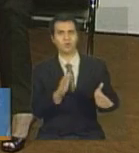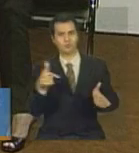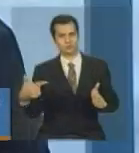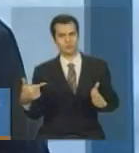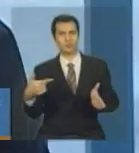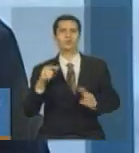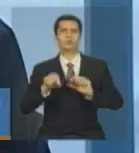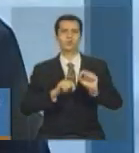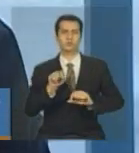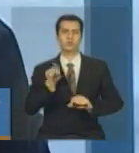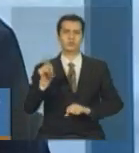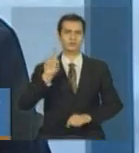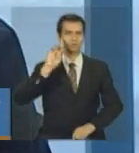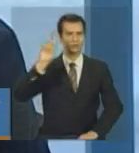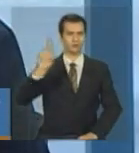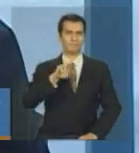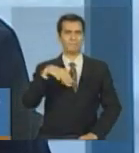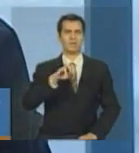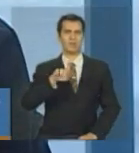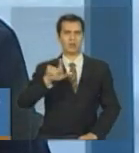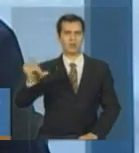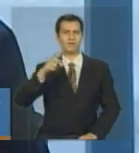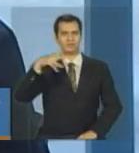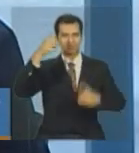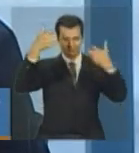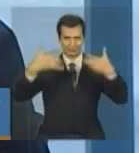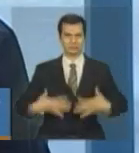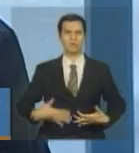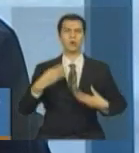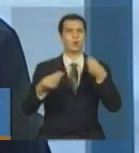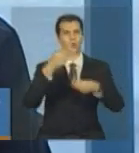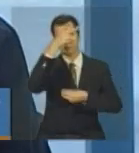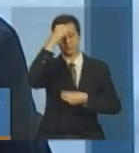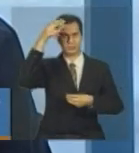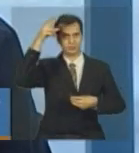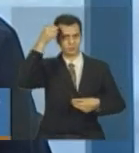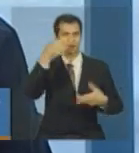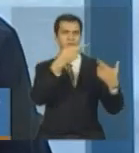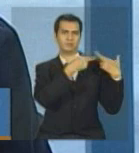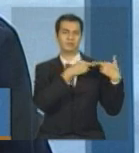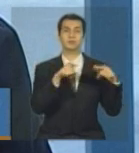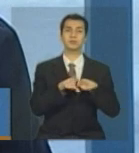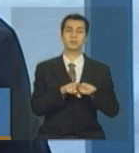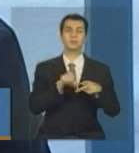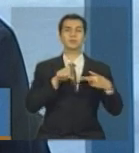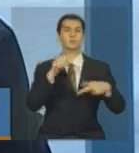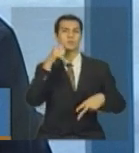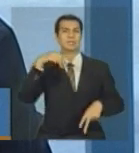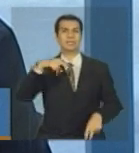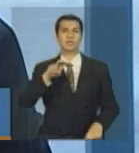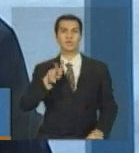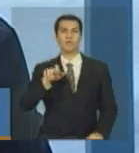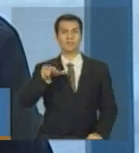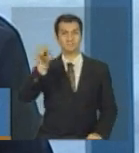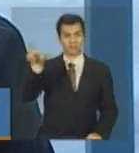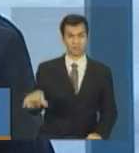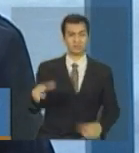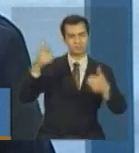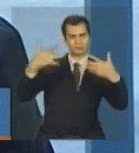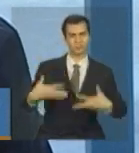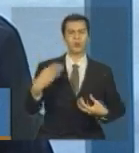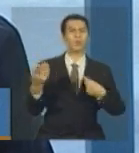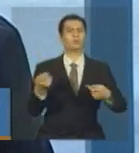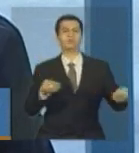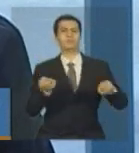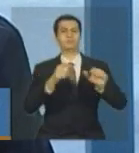Miller vai explicar o papel dos estados e das prefeituras no Brasil sem miséria. E a Nilva vai falar da gestão do sistema. Você que